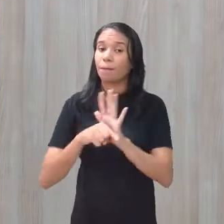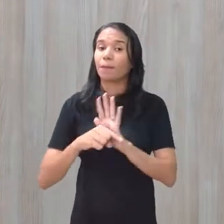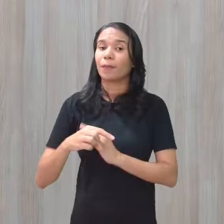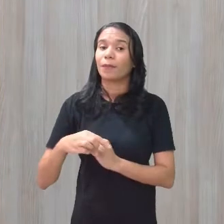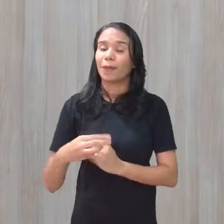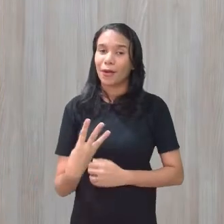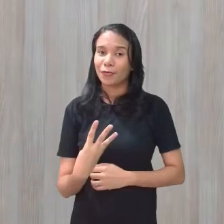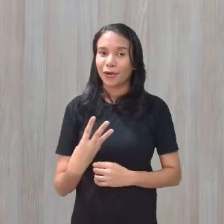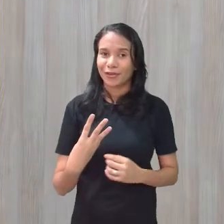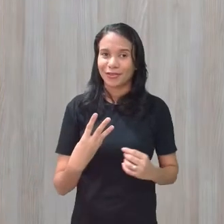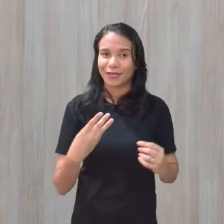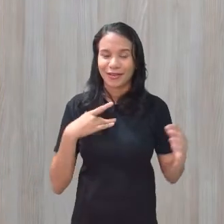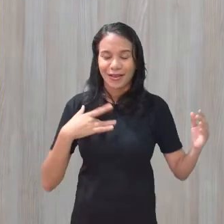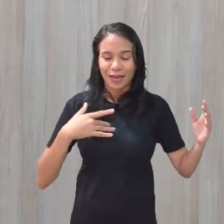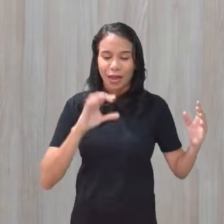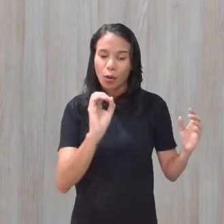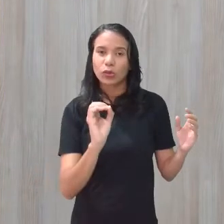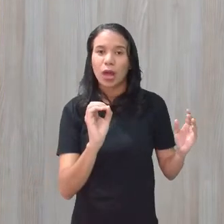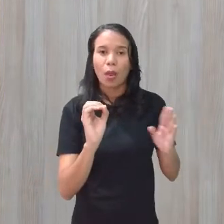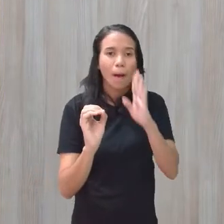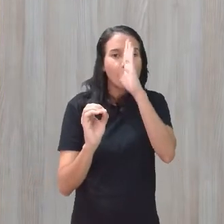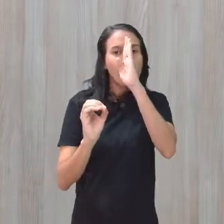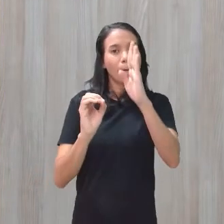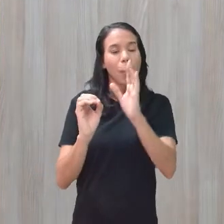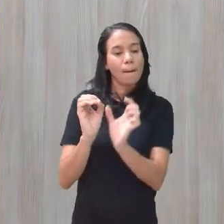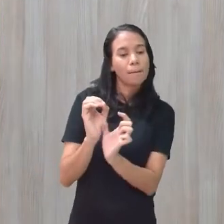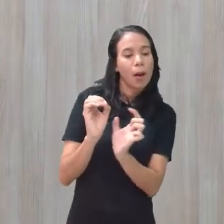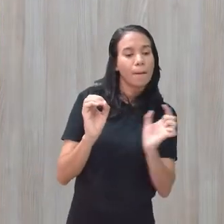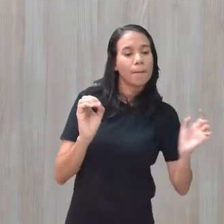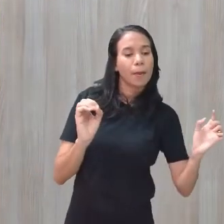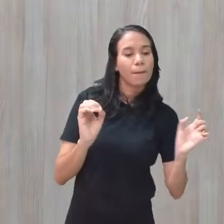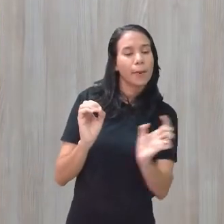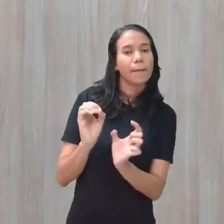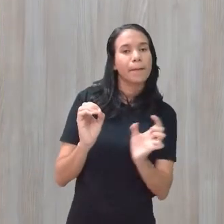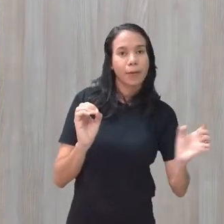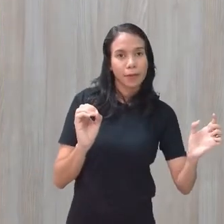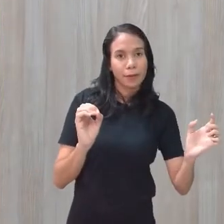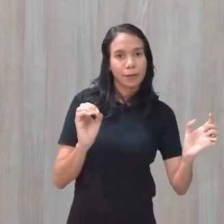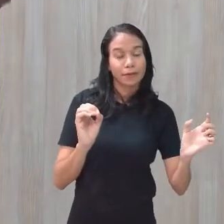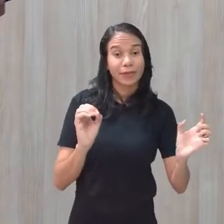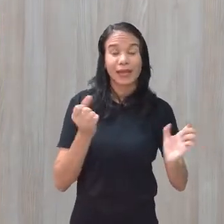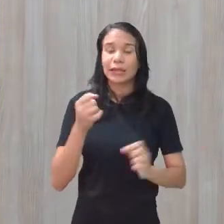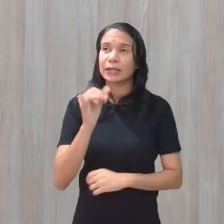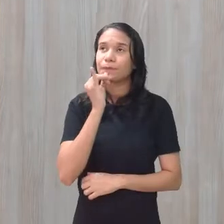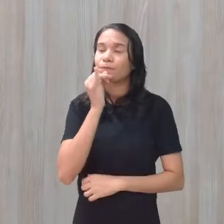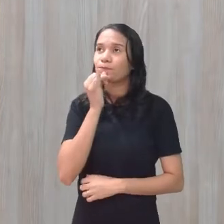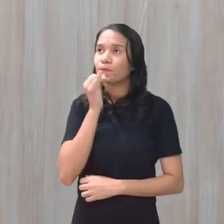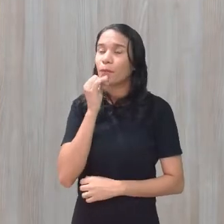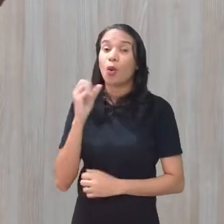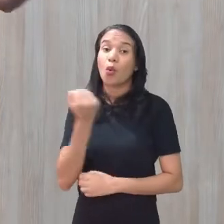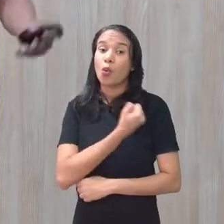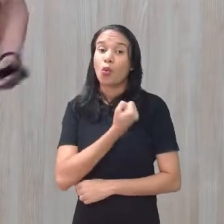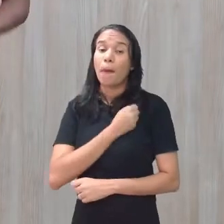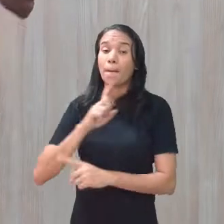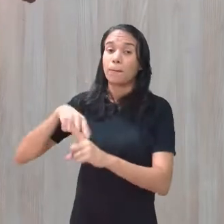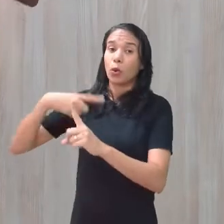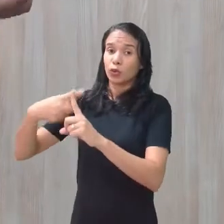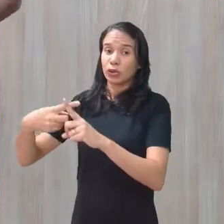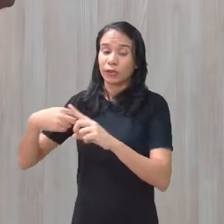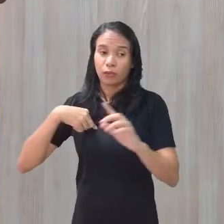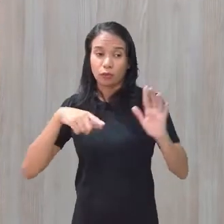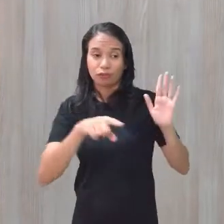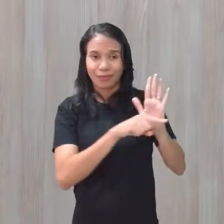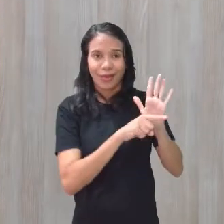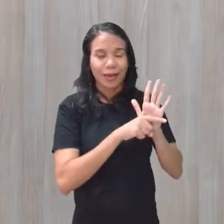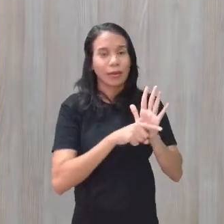3, que está aqui mais próximo do zero, certo? Se você for comparar um número positivo com um negativo, o positivo